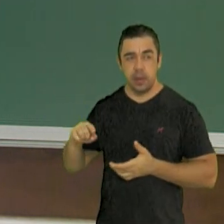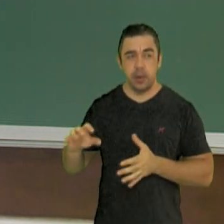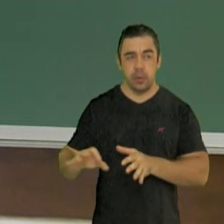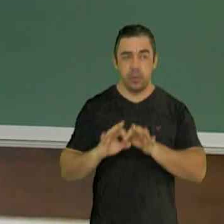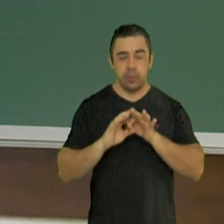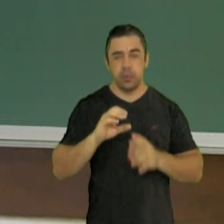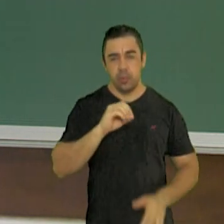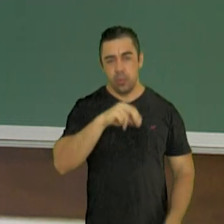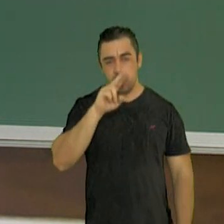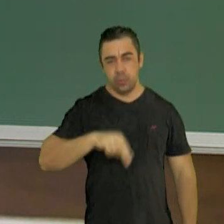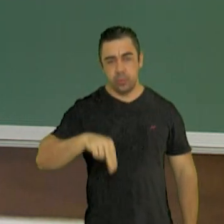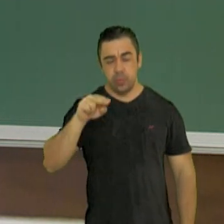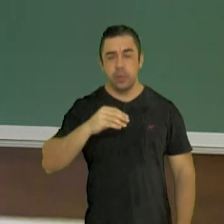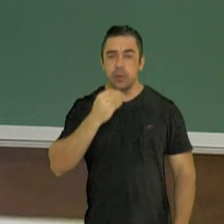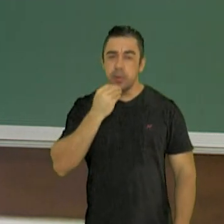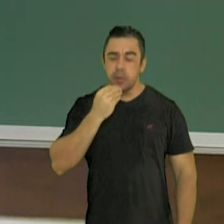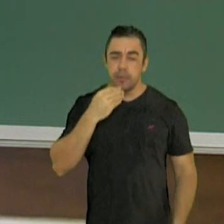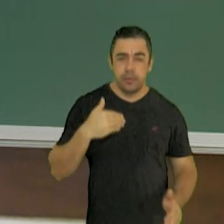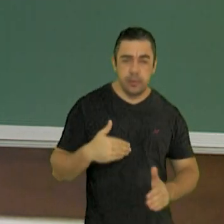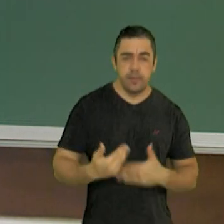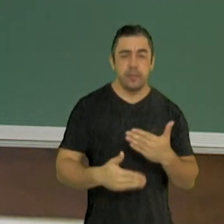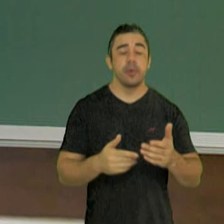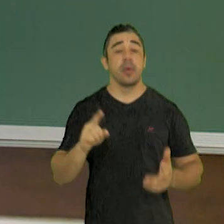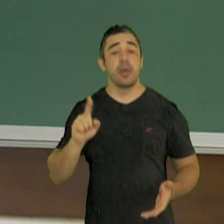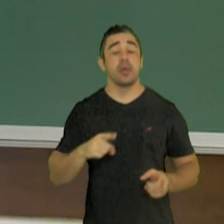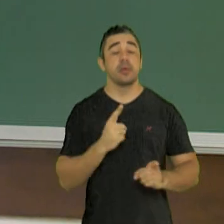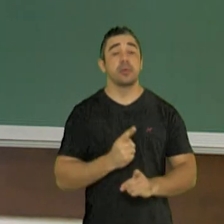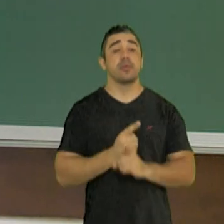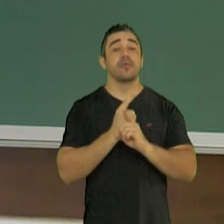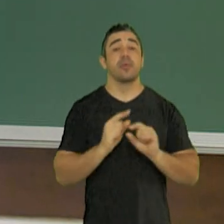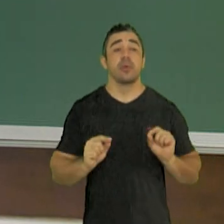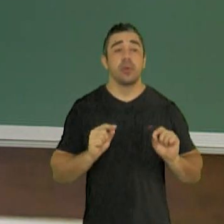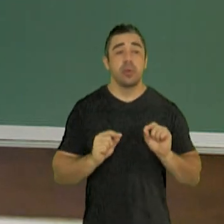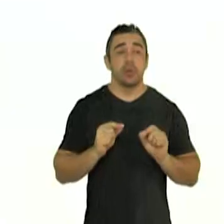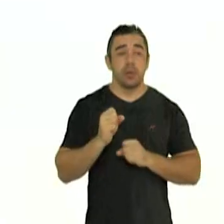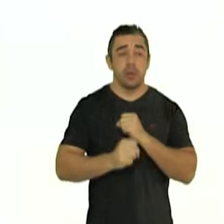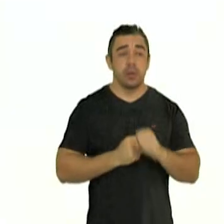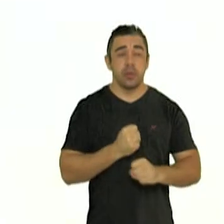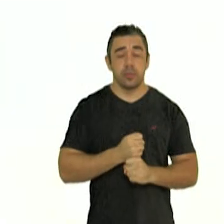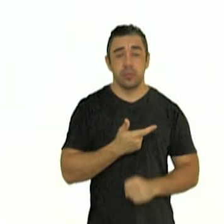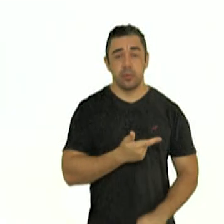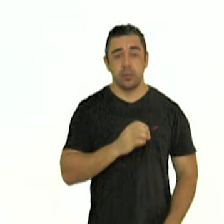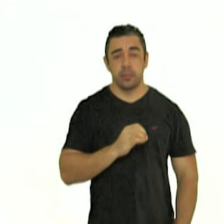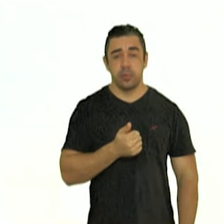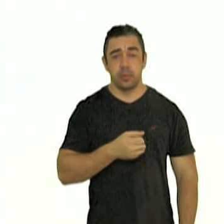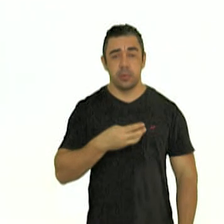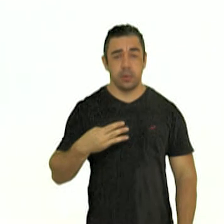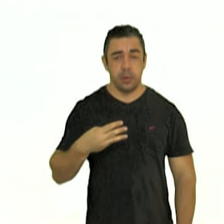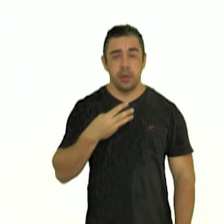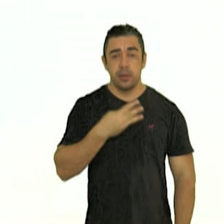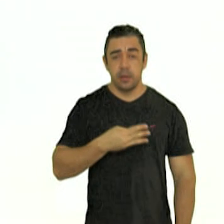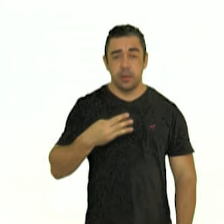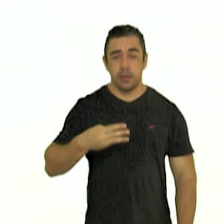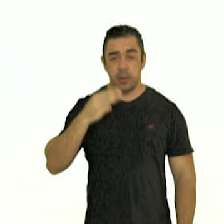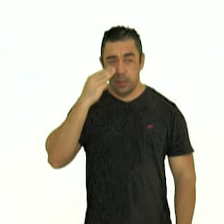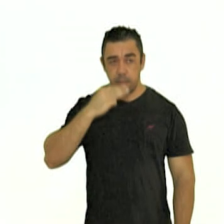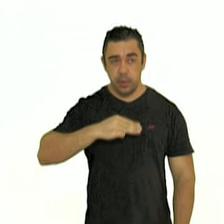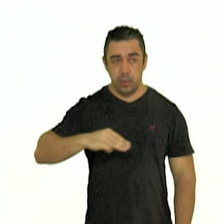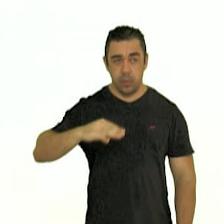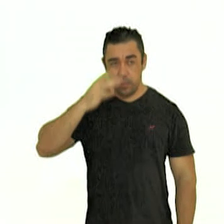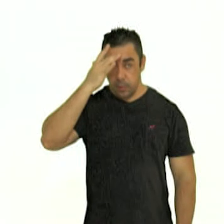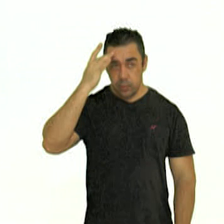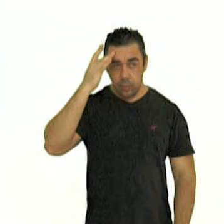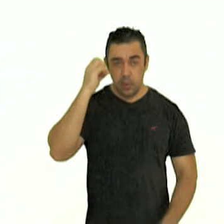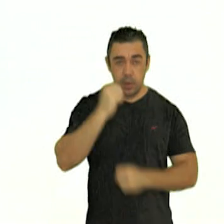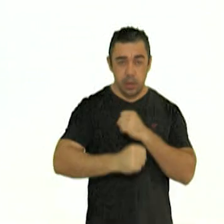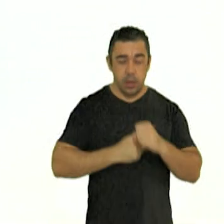o Desenvolvimento, né, constatou lá que em 2013, 33 milhões de pessoas em 2001,